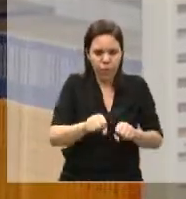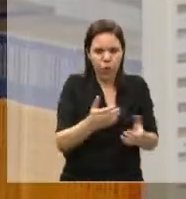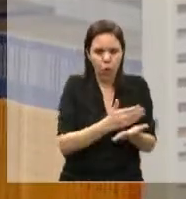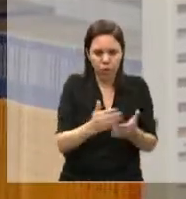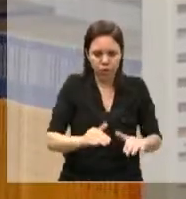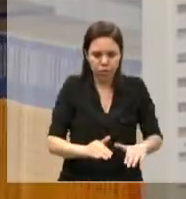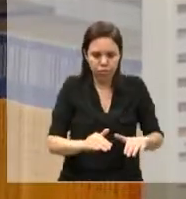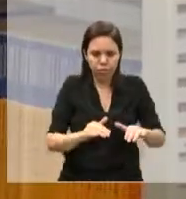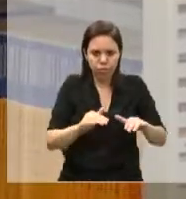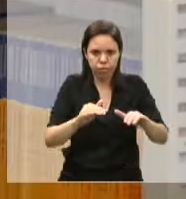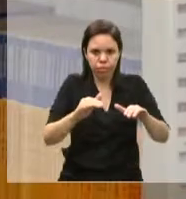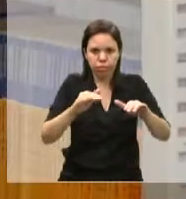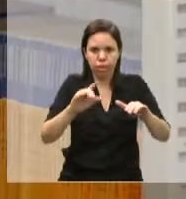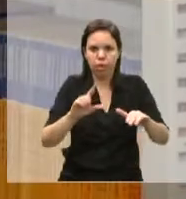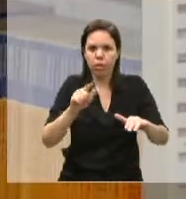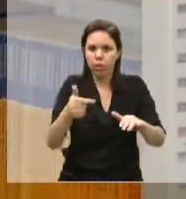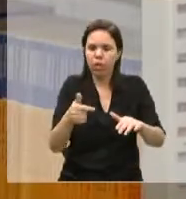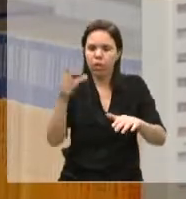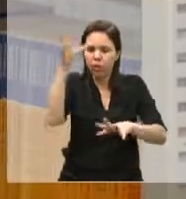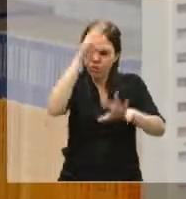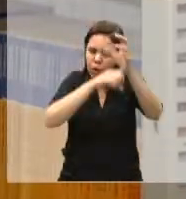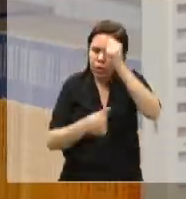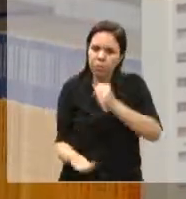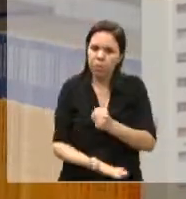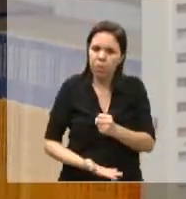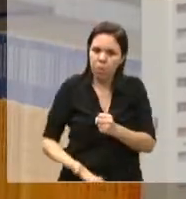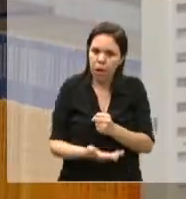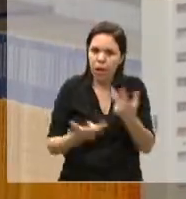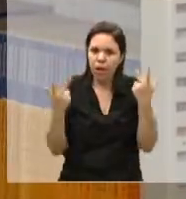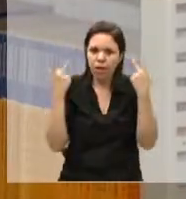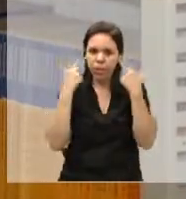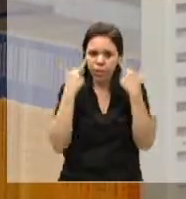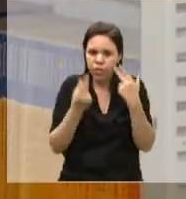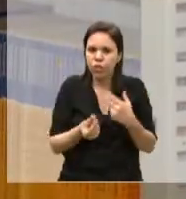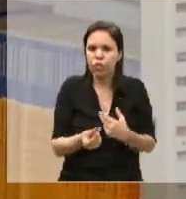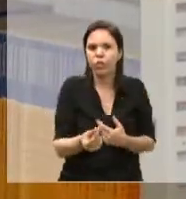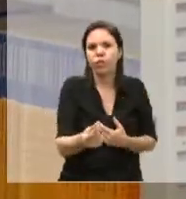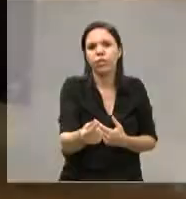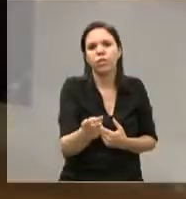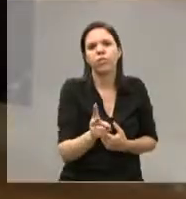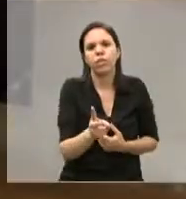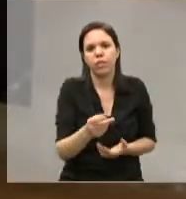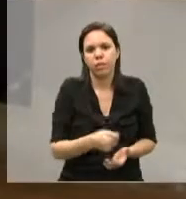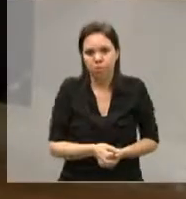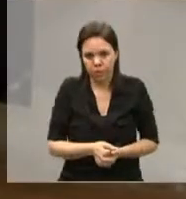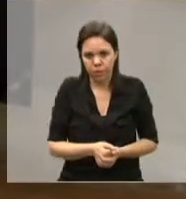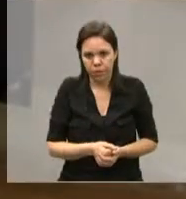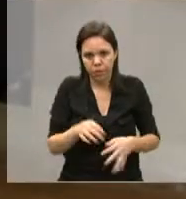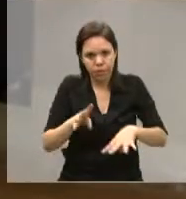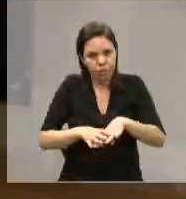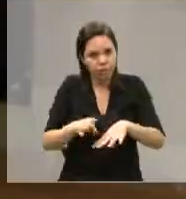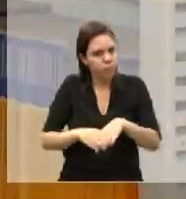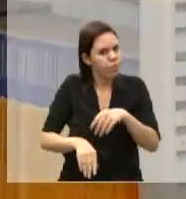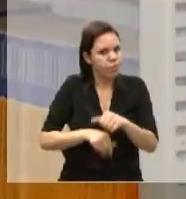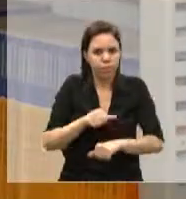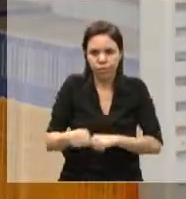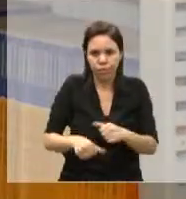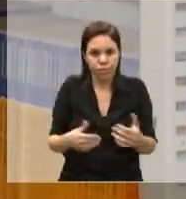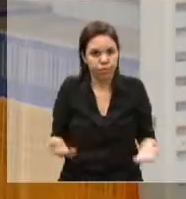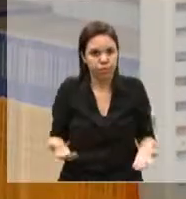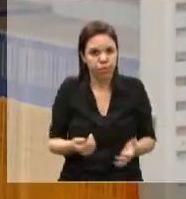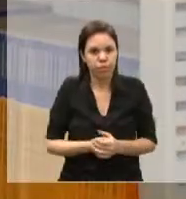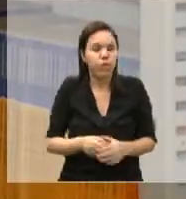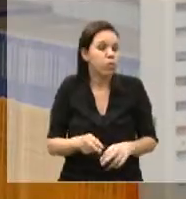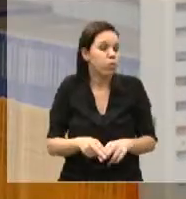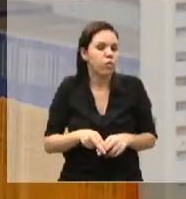vai aprendendo, obviamente, coisas básicas que são comuns, que vão durar para sempre, como a matemática, né, que não muda. Mas